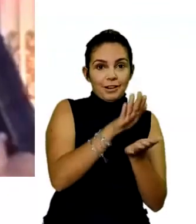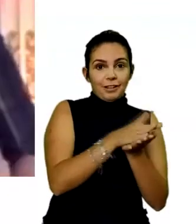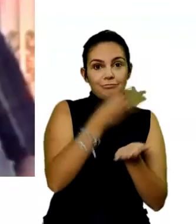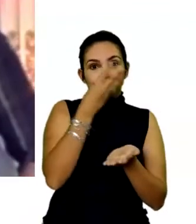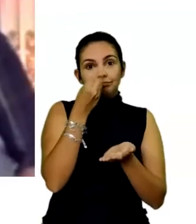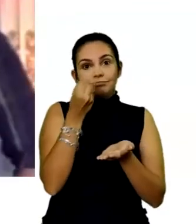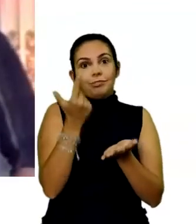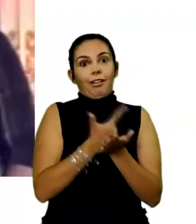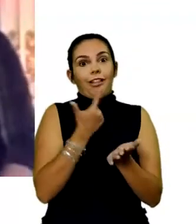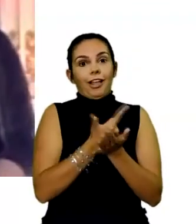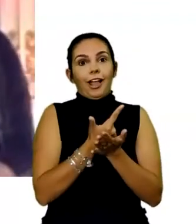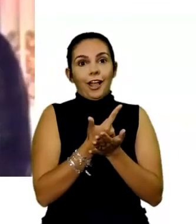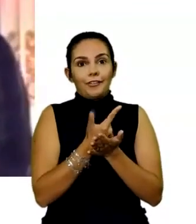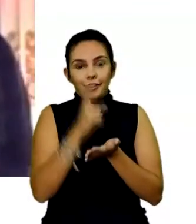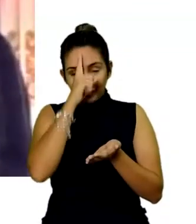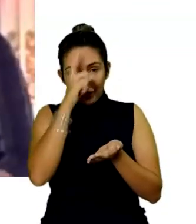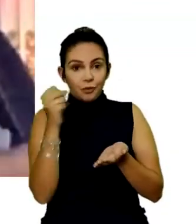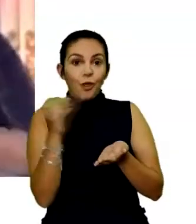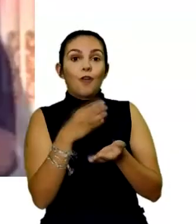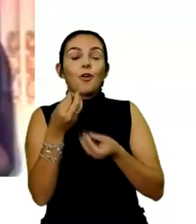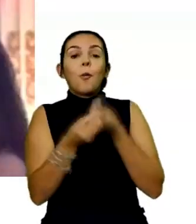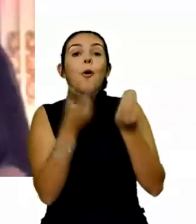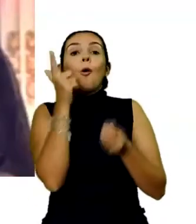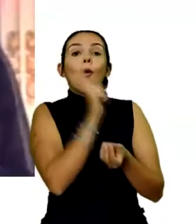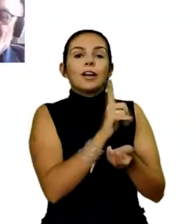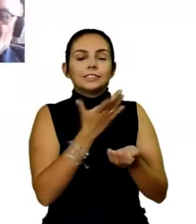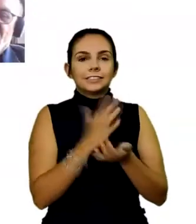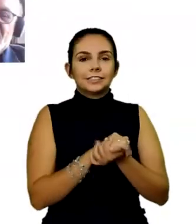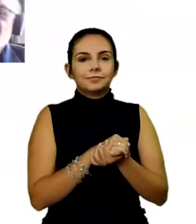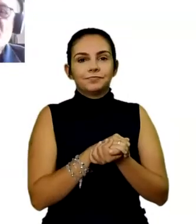publicado 300 livros?